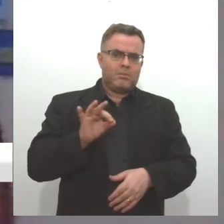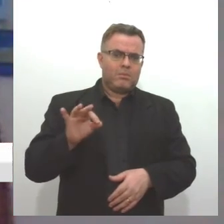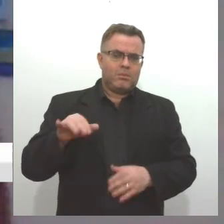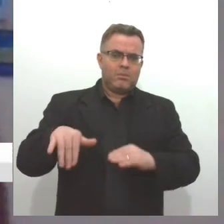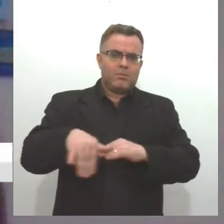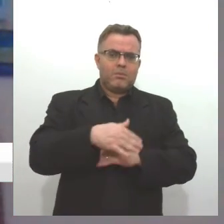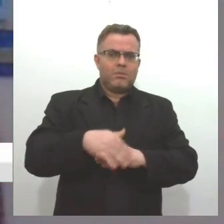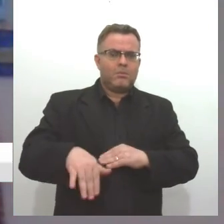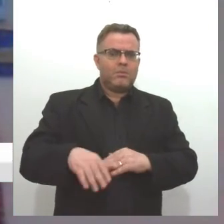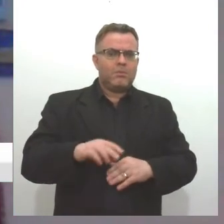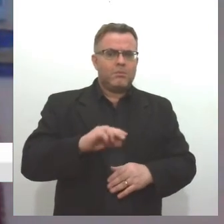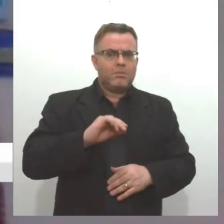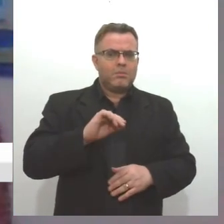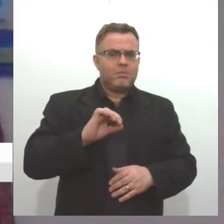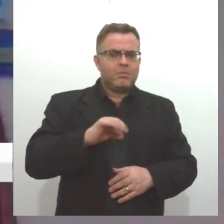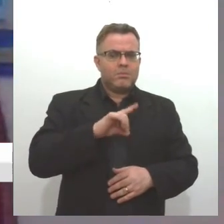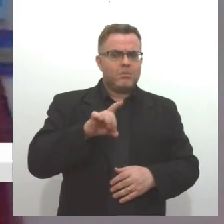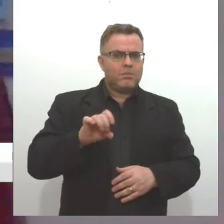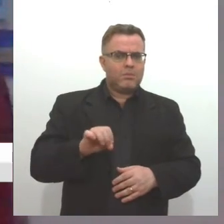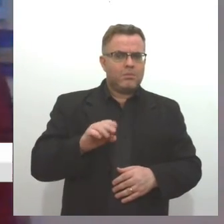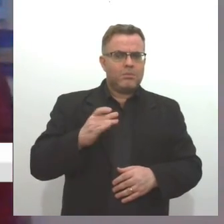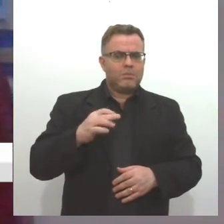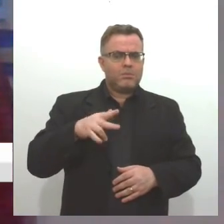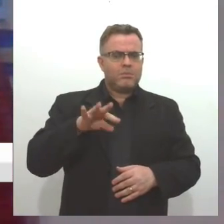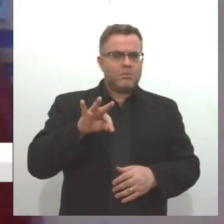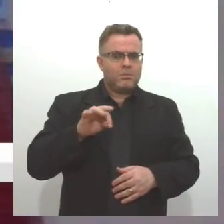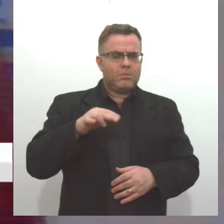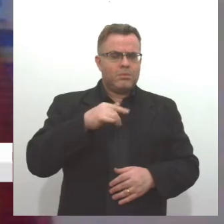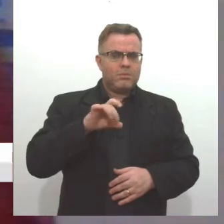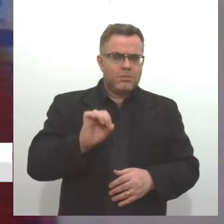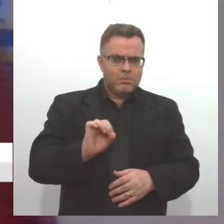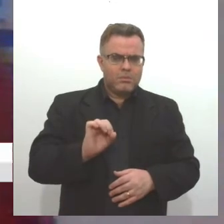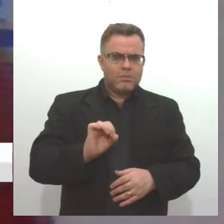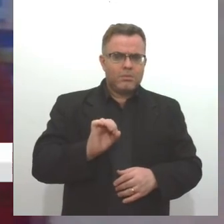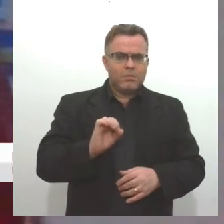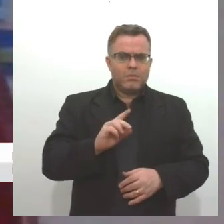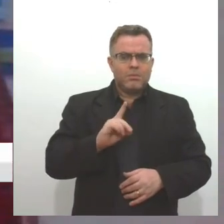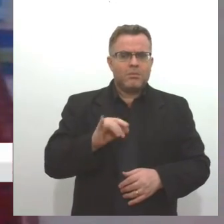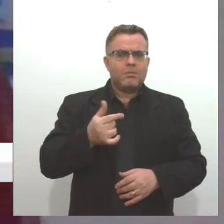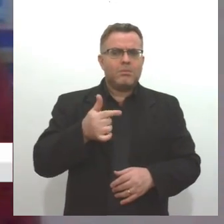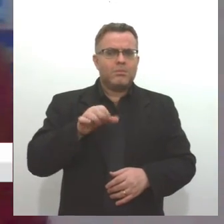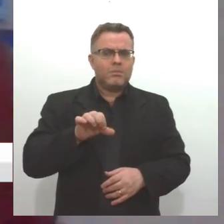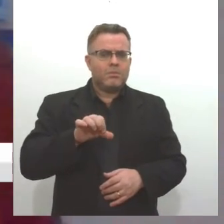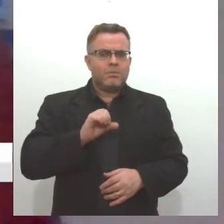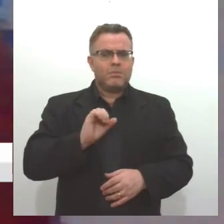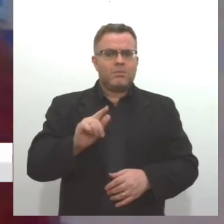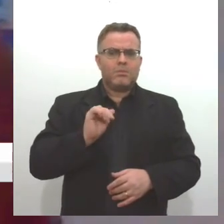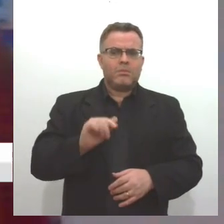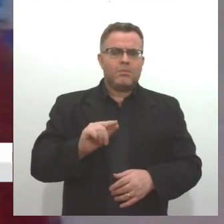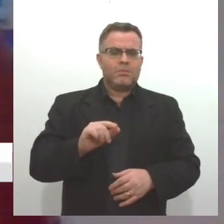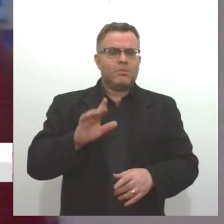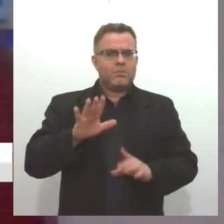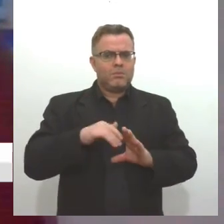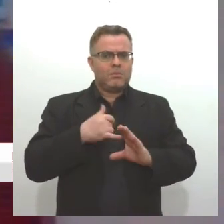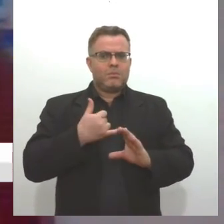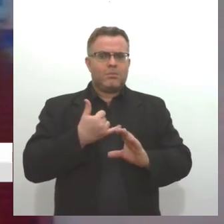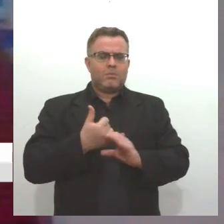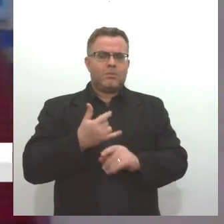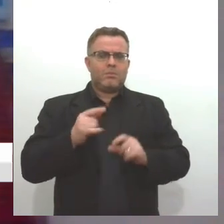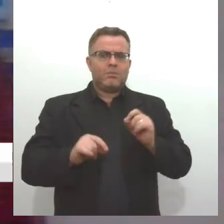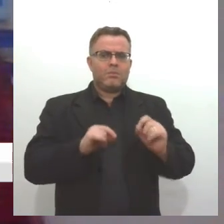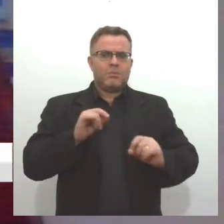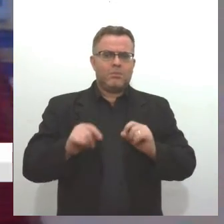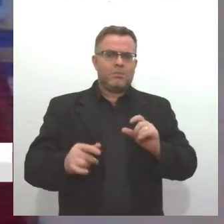da Rua de São Cristóvão com Pedro Calazans. No dia 29 de agosto, no nosso canal de YouTube, a gente está fazendo a